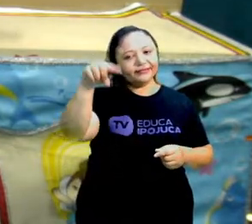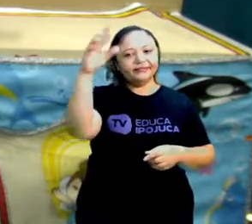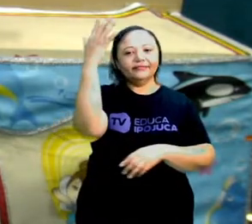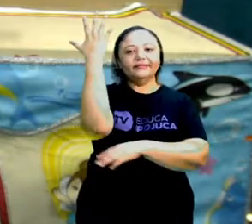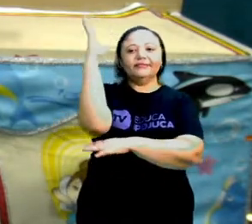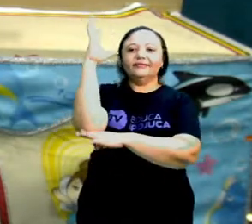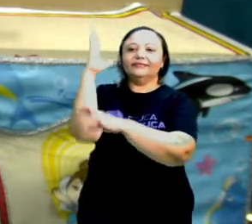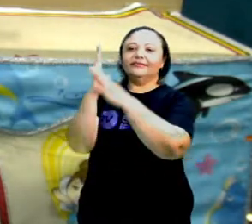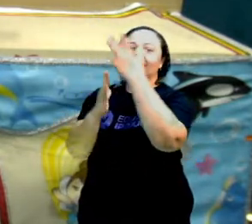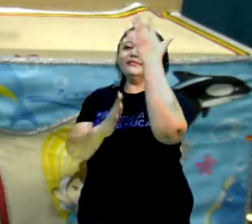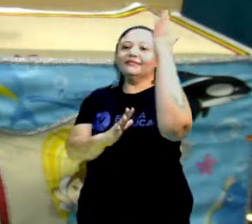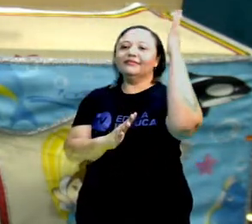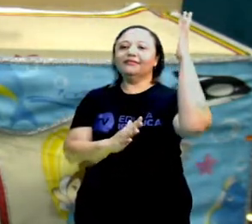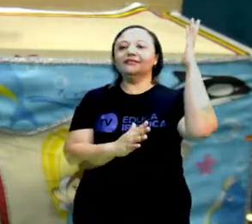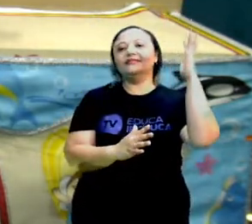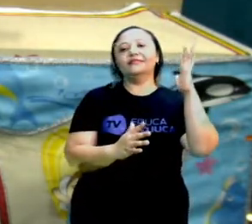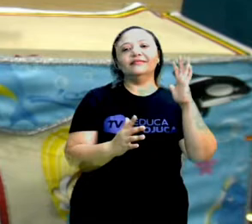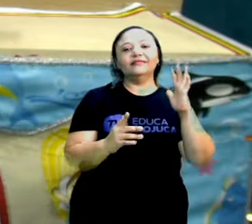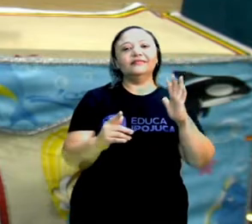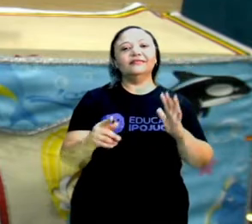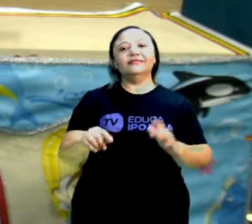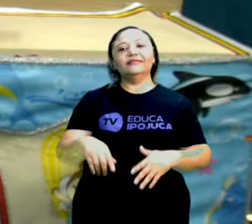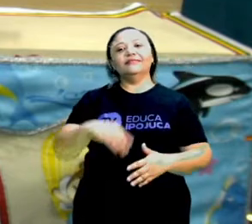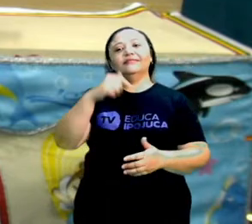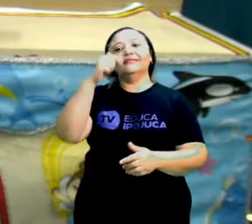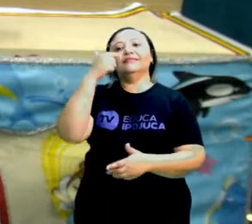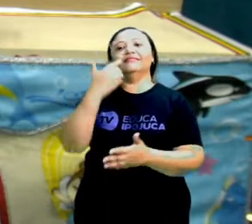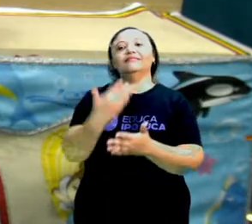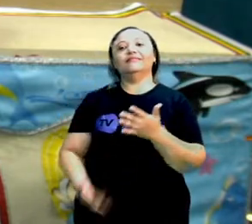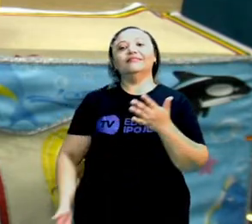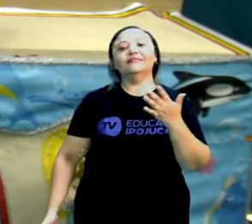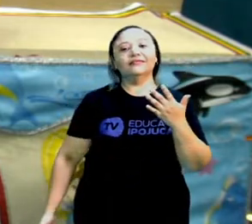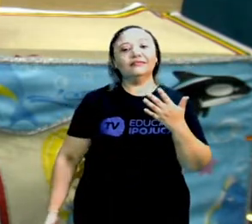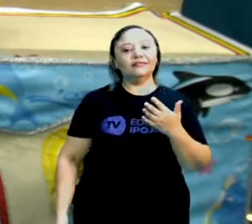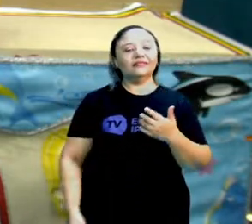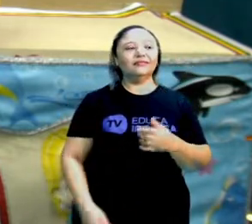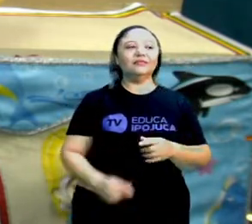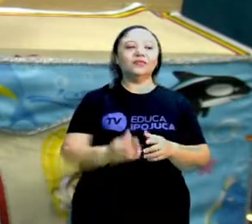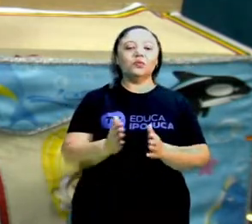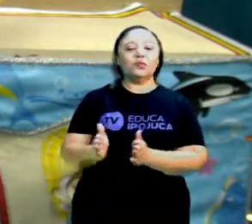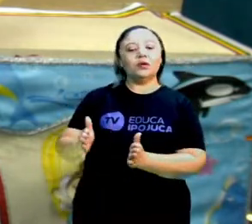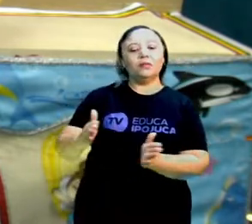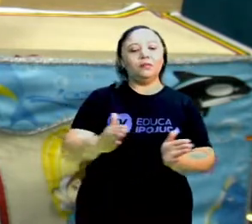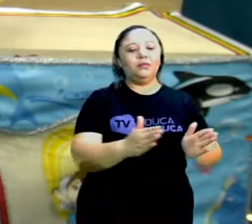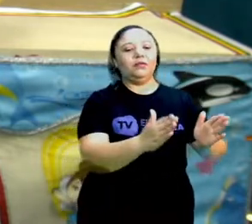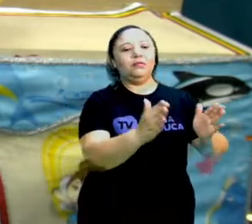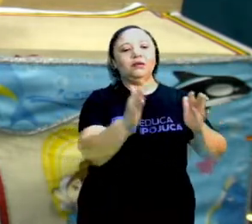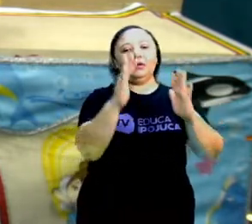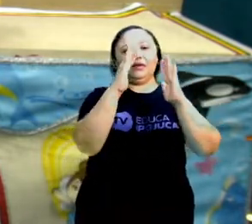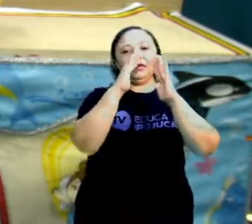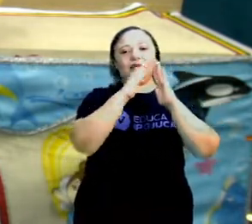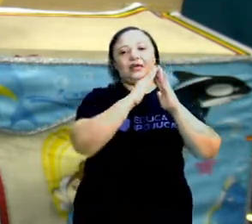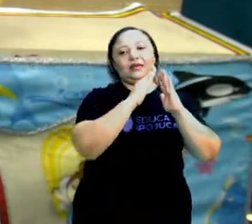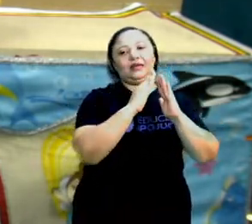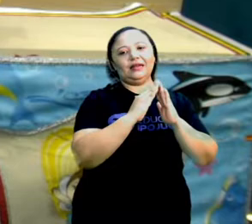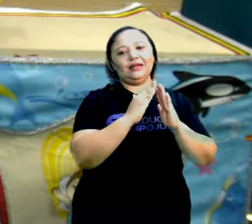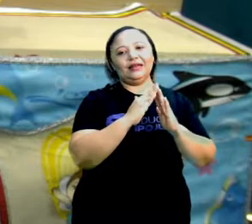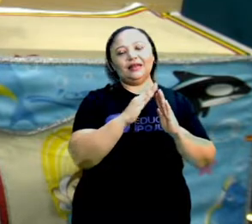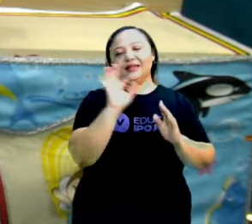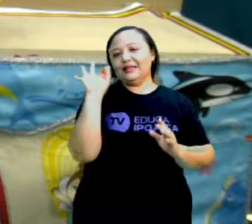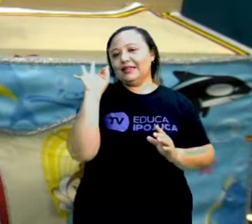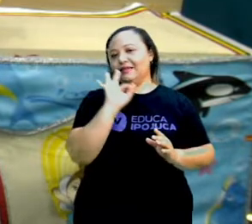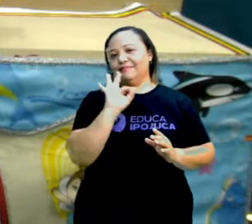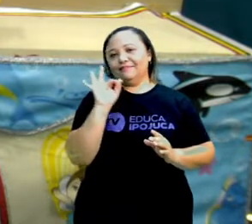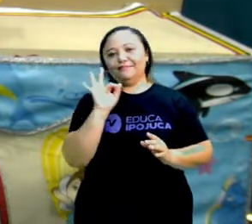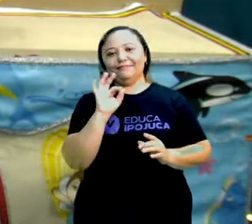na floresta... E se perderam, não acharam o caminho de volta para casa. E